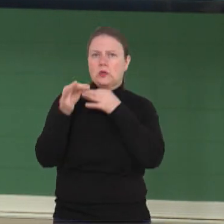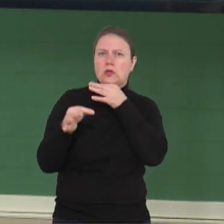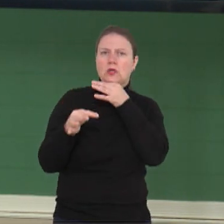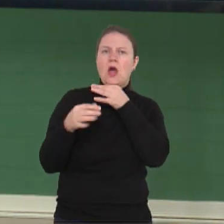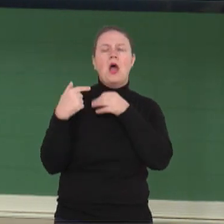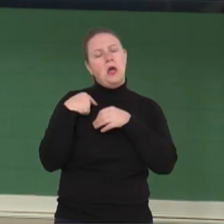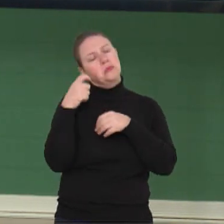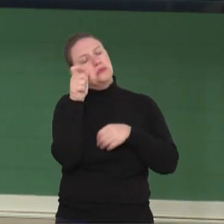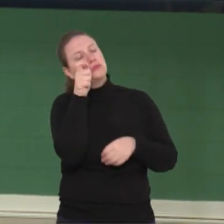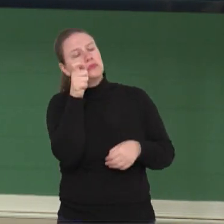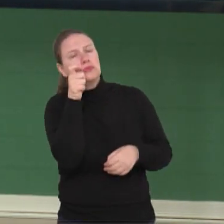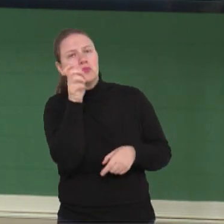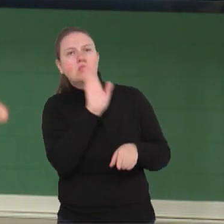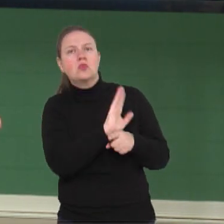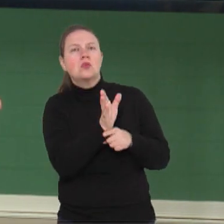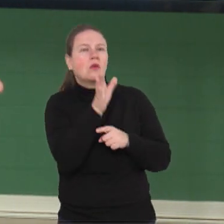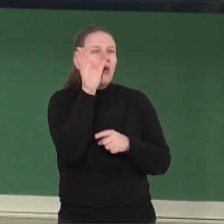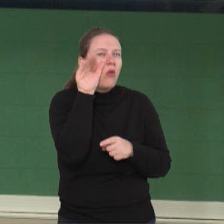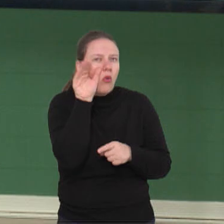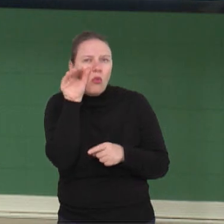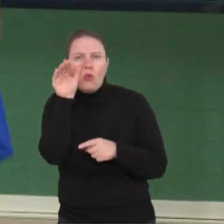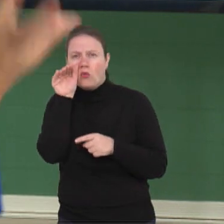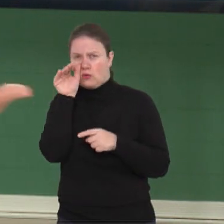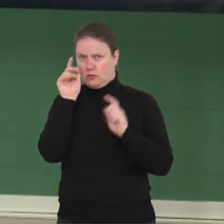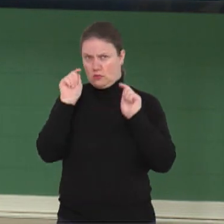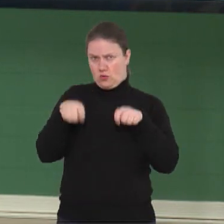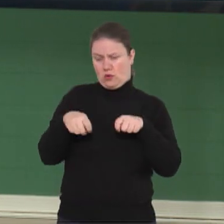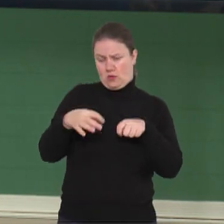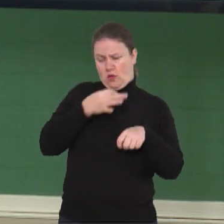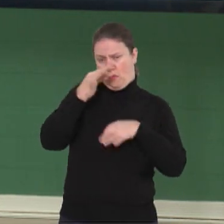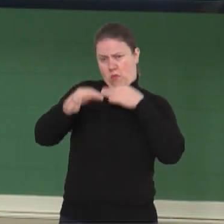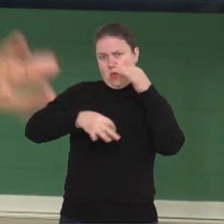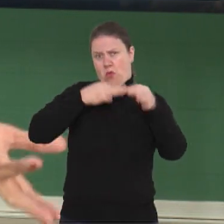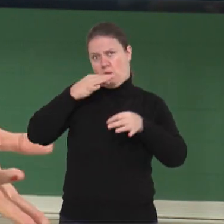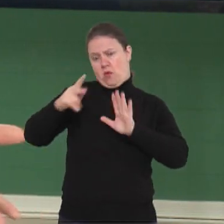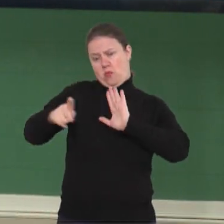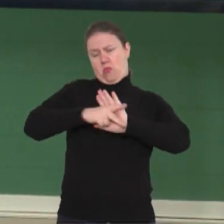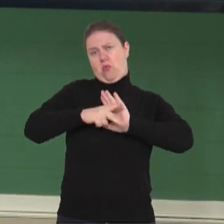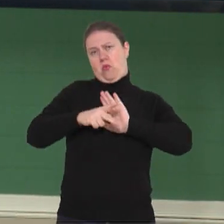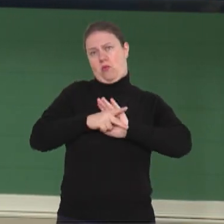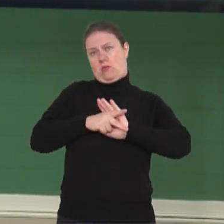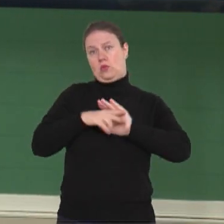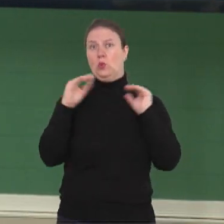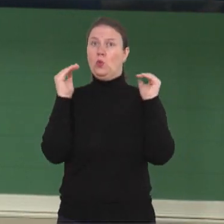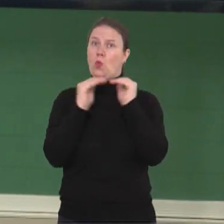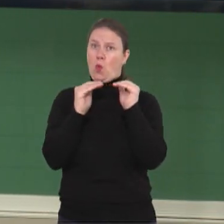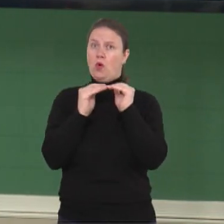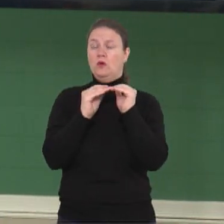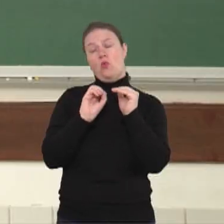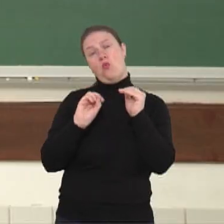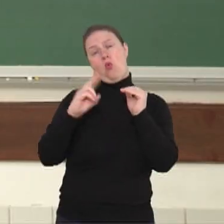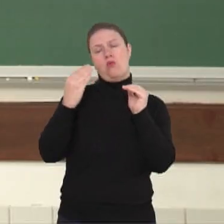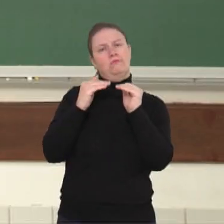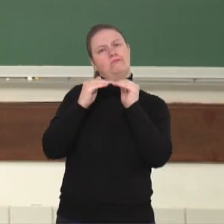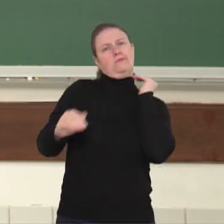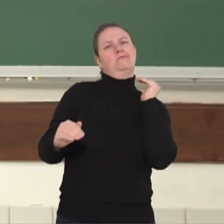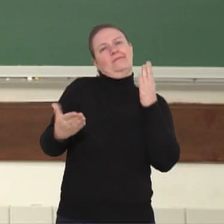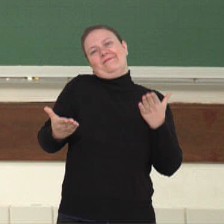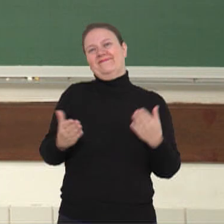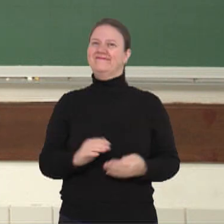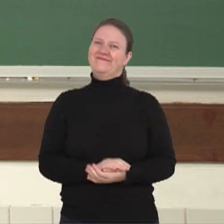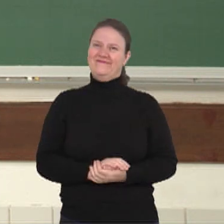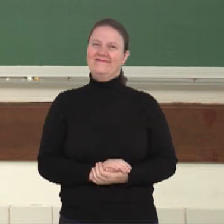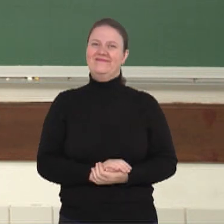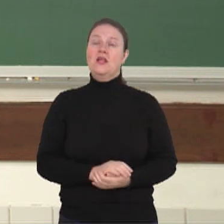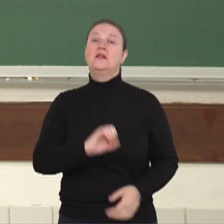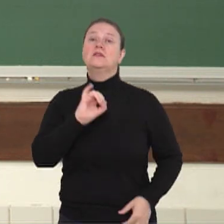assistir ao filme curiosamente e ter as minhas opiniões, concordar ou não com a Camila, ok? Então, aí se